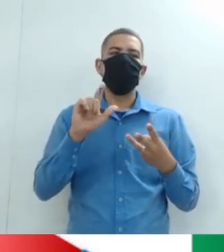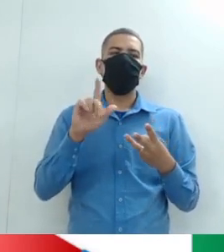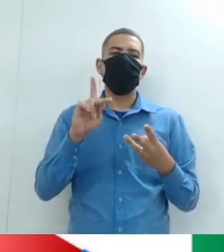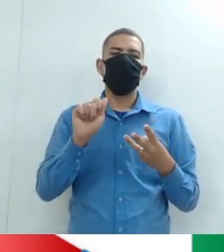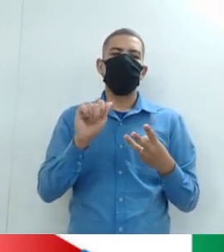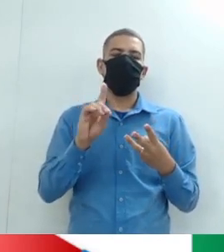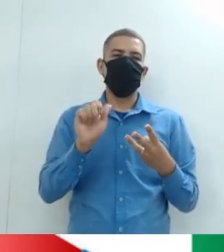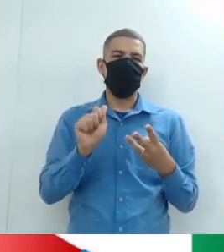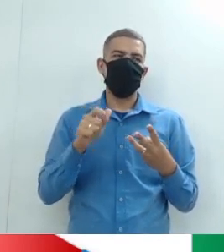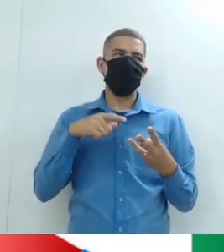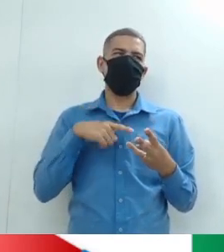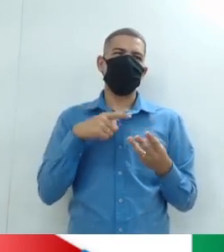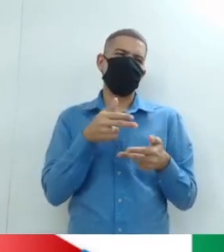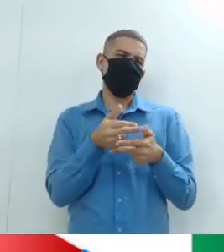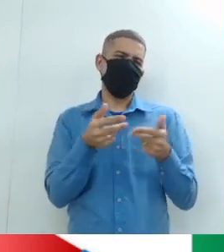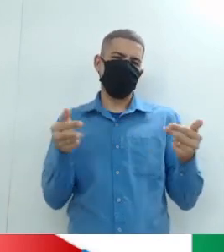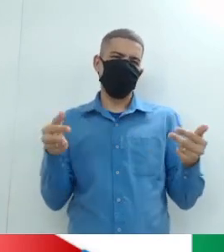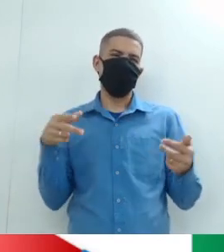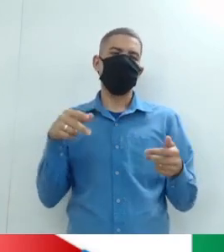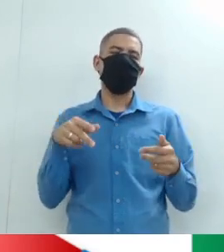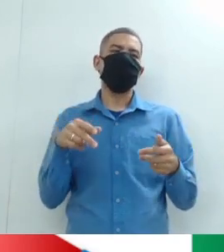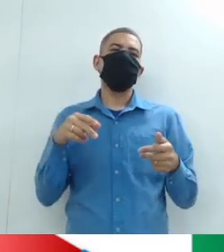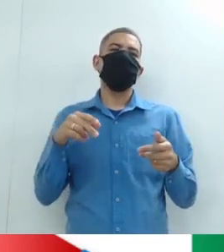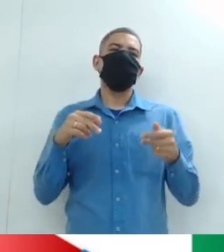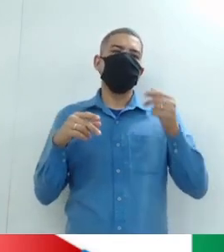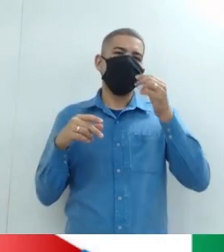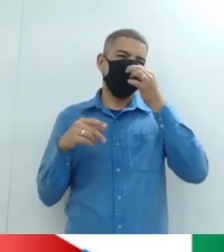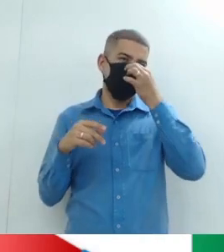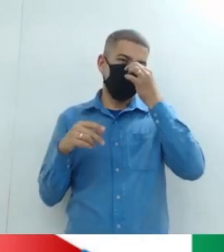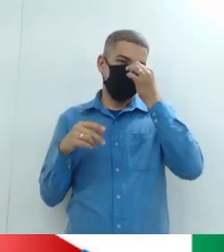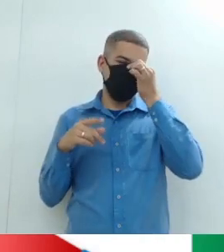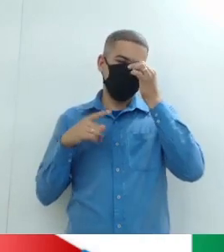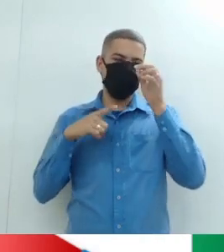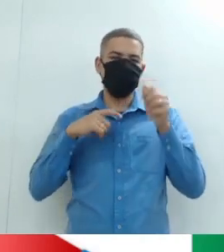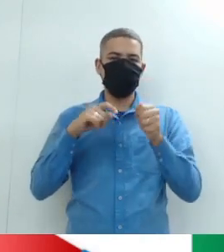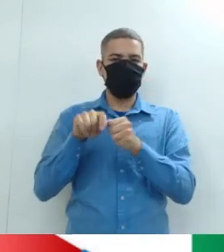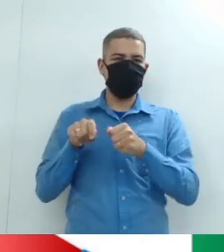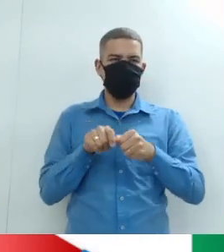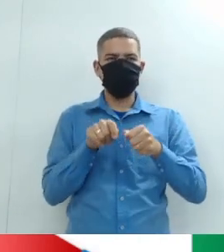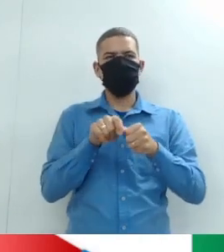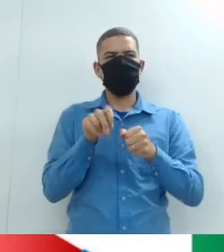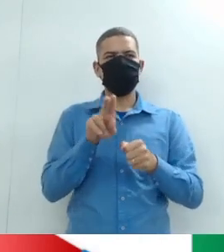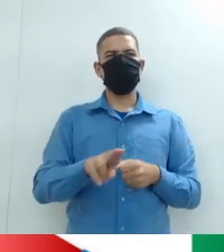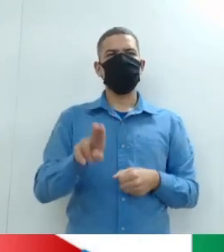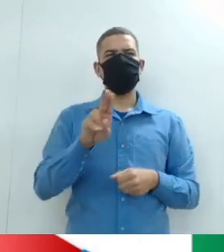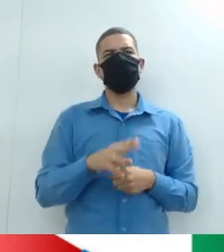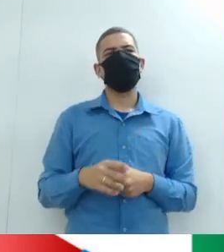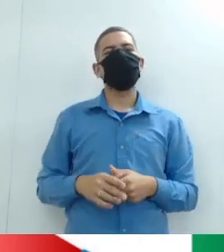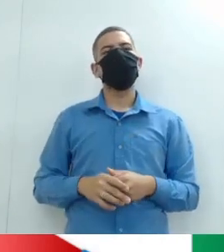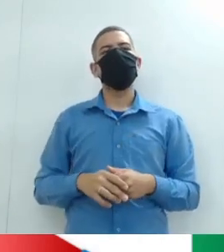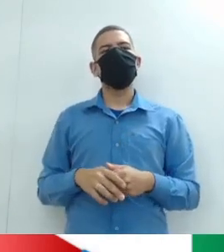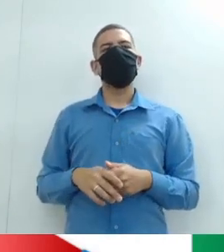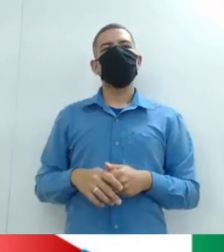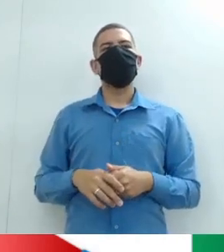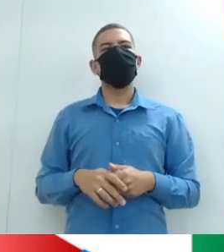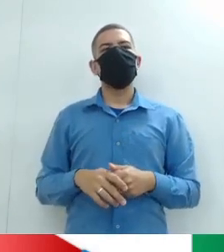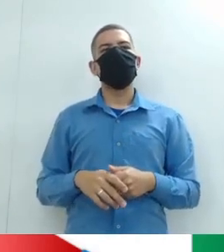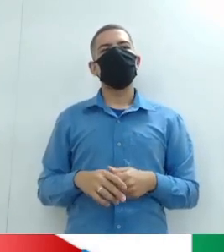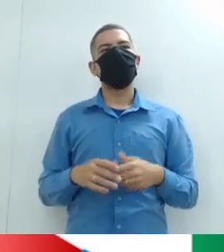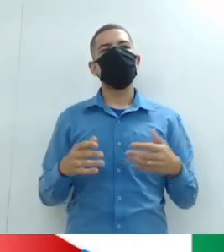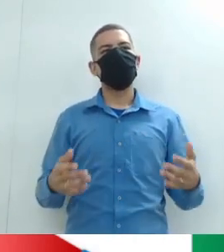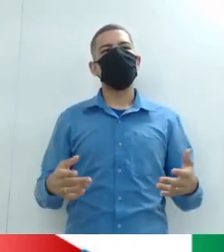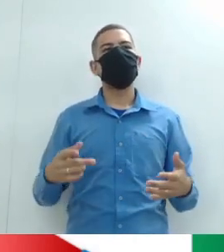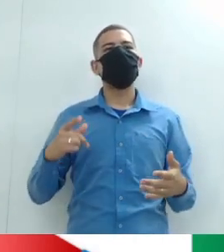uma infinidade de processos que são feitos a partir da utilização, tá vendo? E é claro, quando